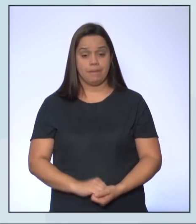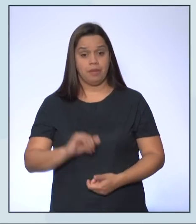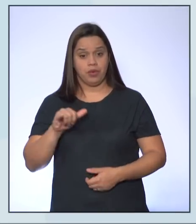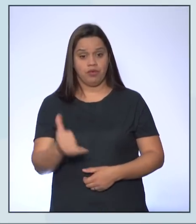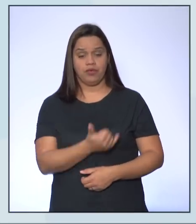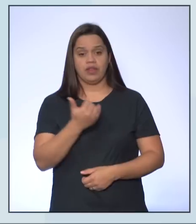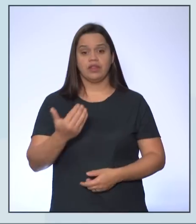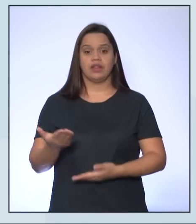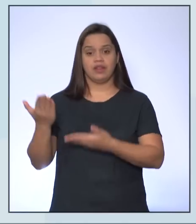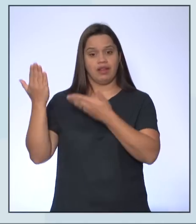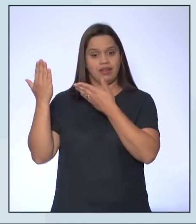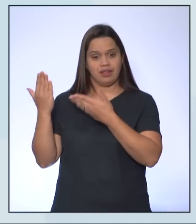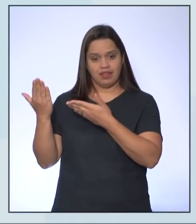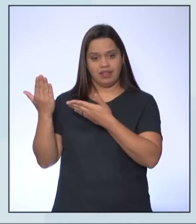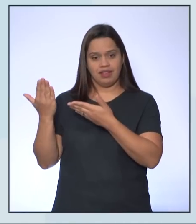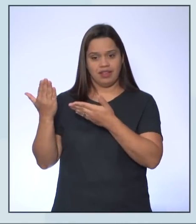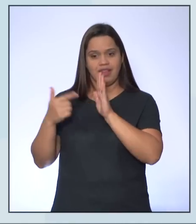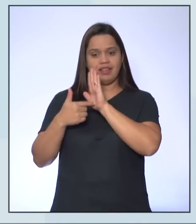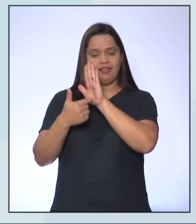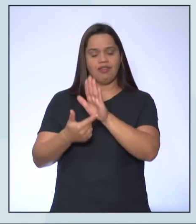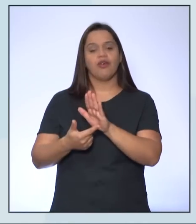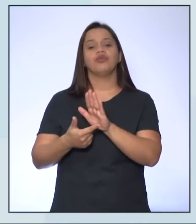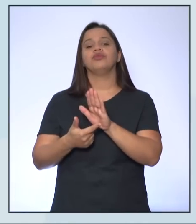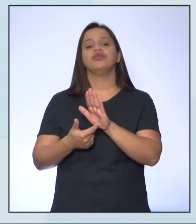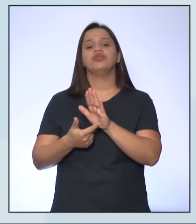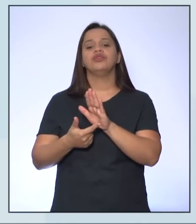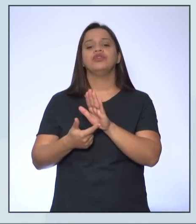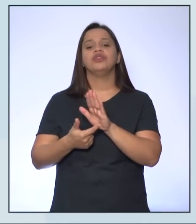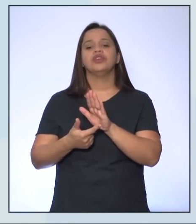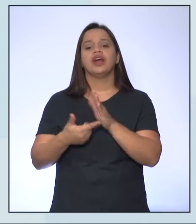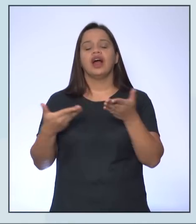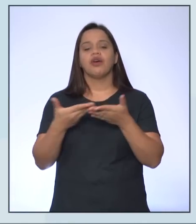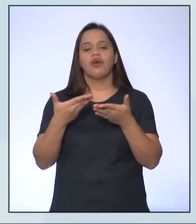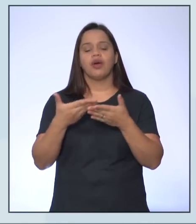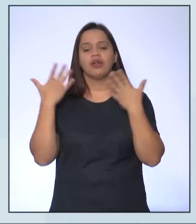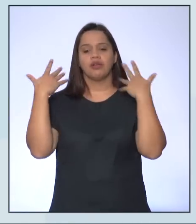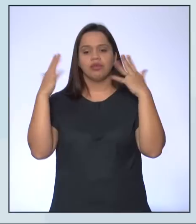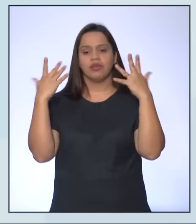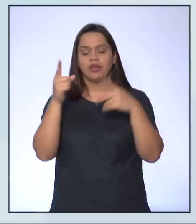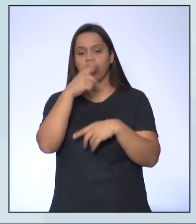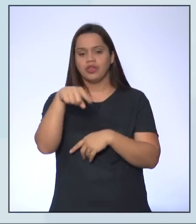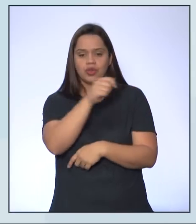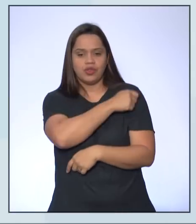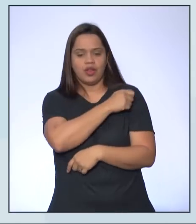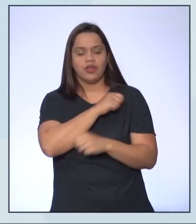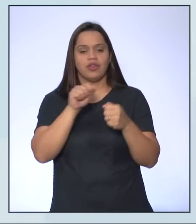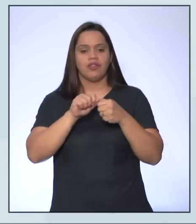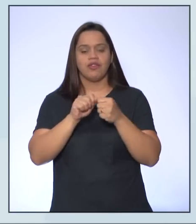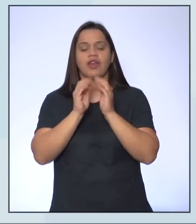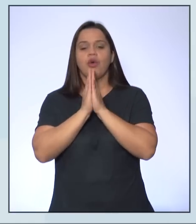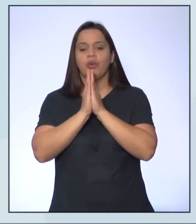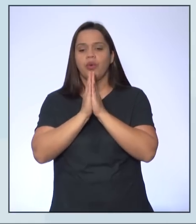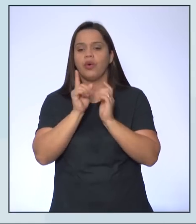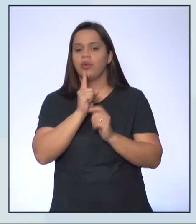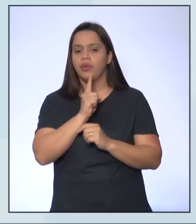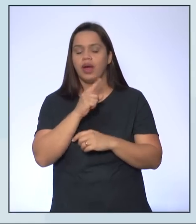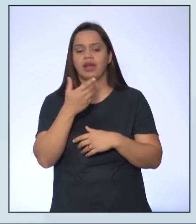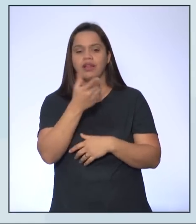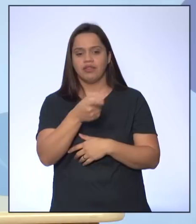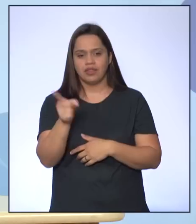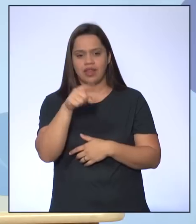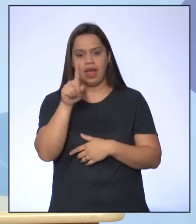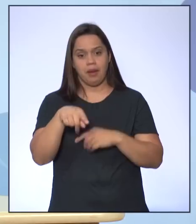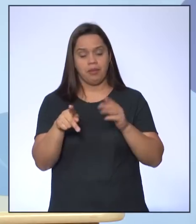desejamos parabéns aos nossos alunos que fizeram aniversário nesses dias de isolamento. Então, o parabéns é uma